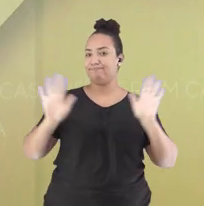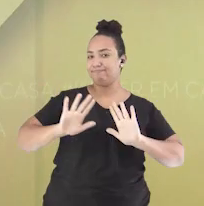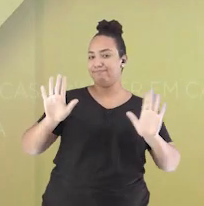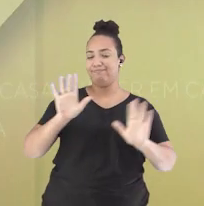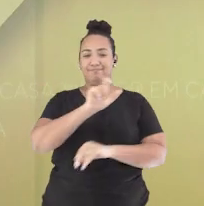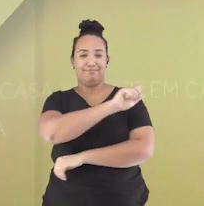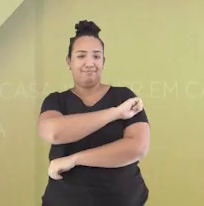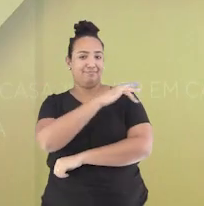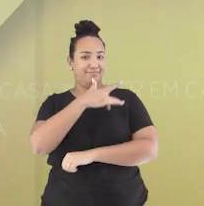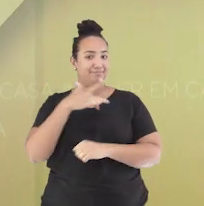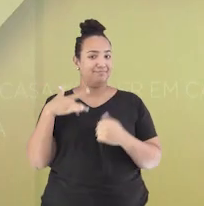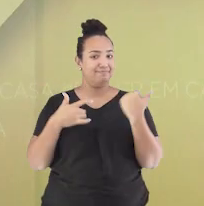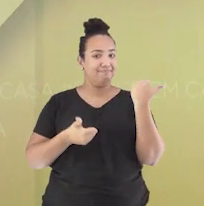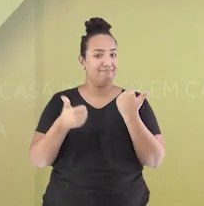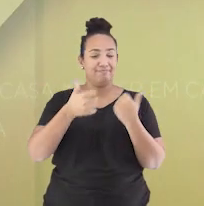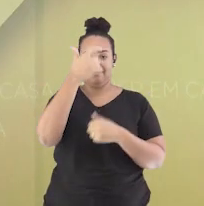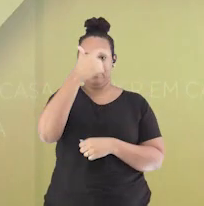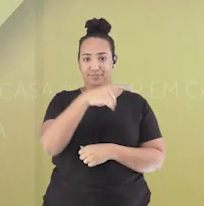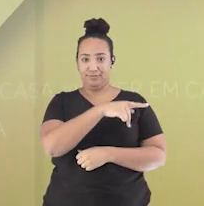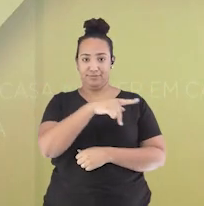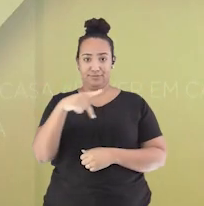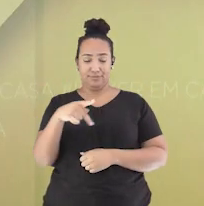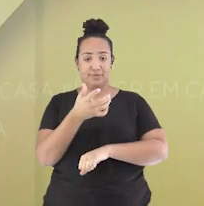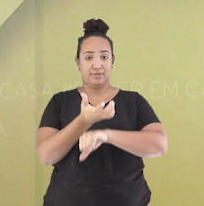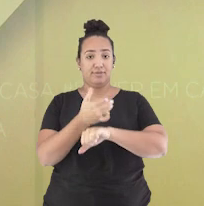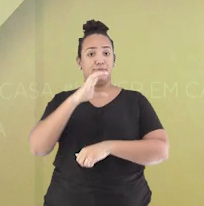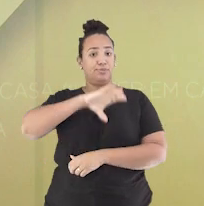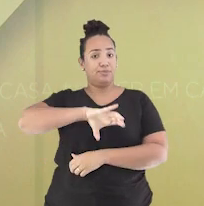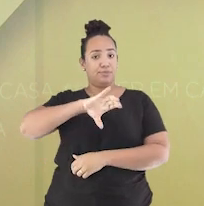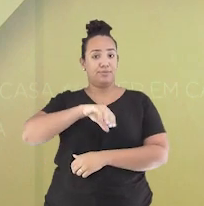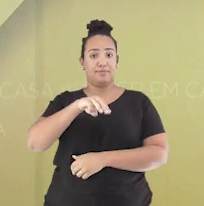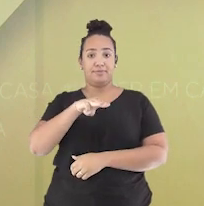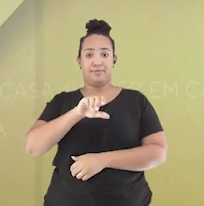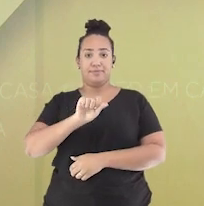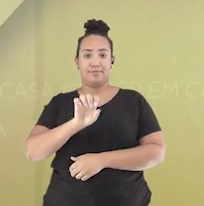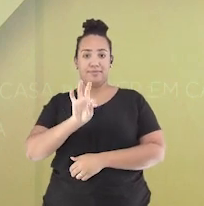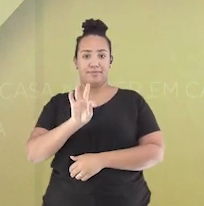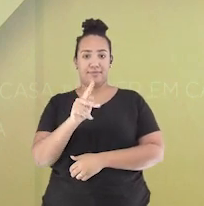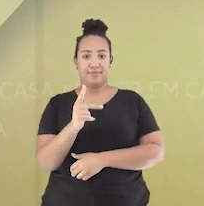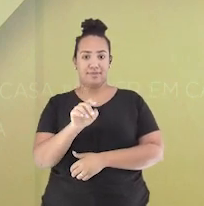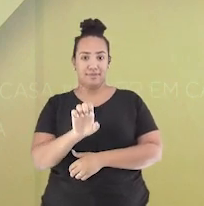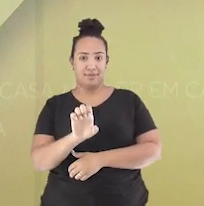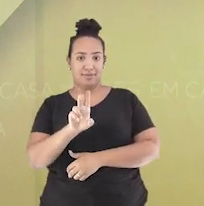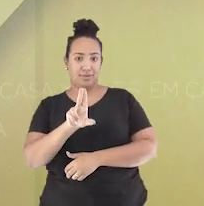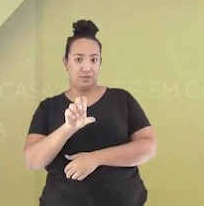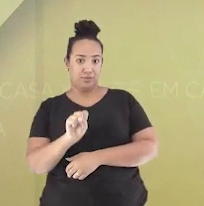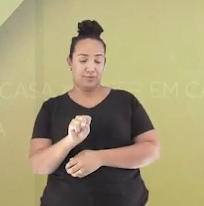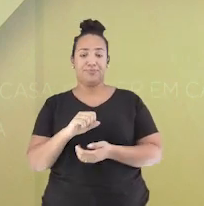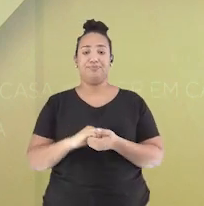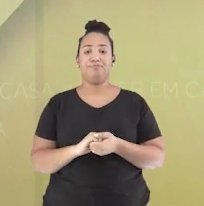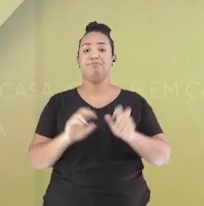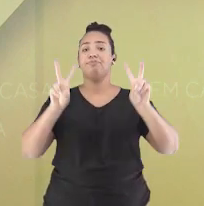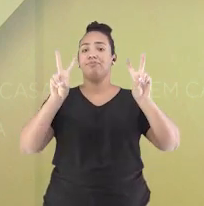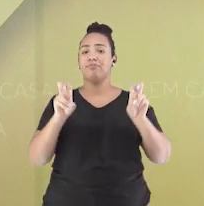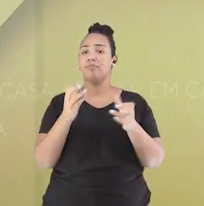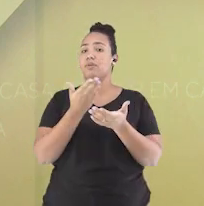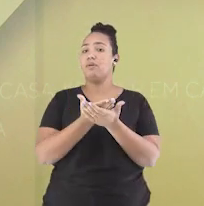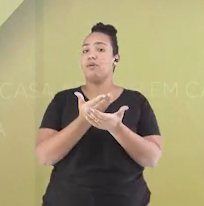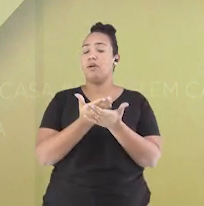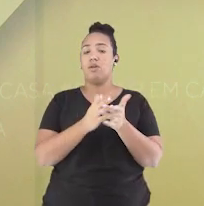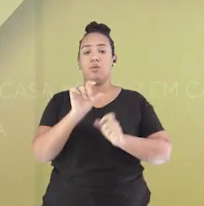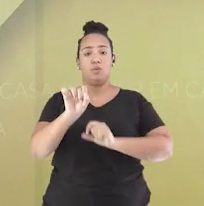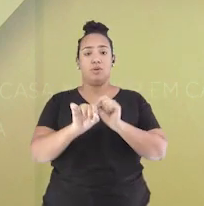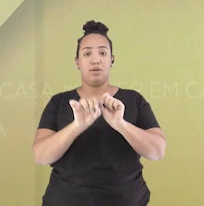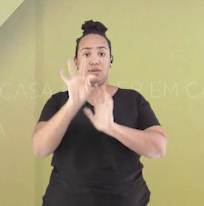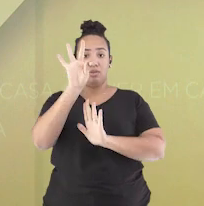Olá, estudantes! Tudo bem com vocês? Eu sou o professor de Língua Portuguesa, Matheus Lima. O tema da aula de hoje é as conexões